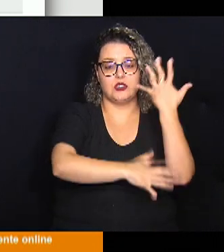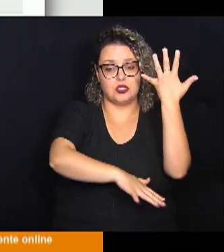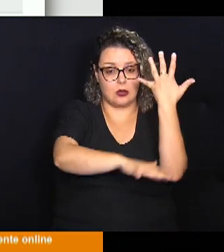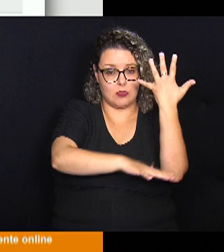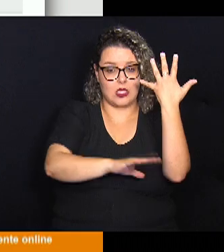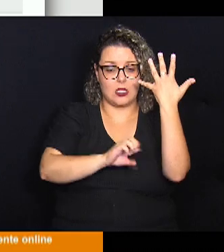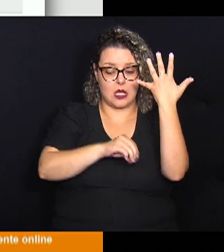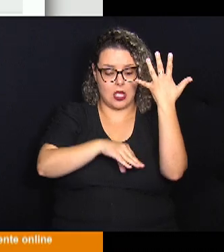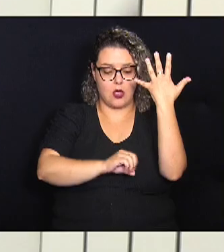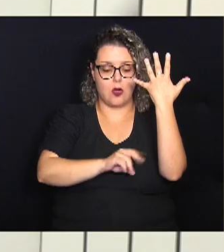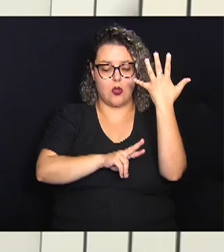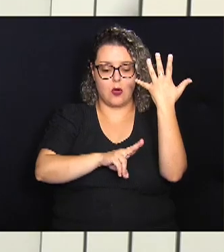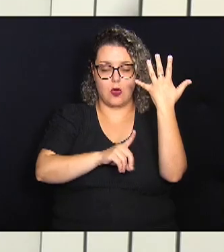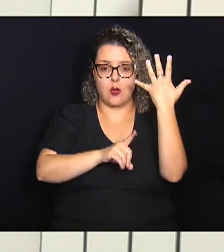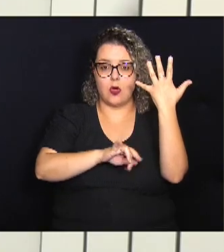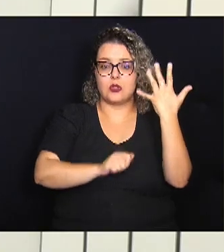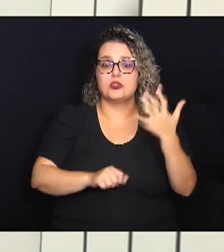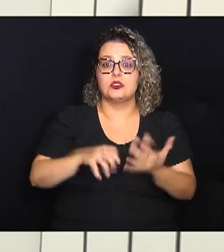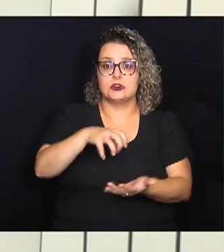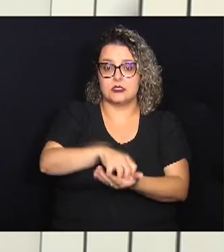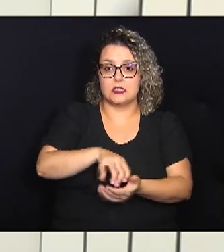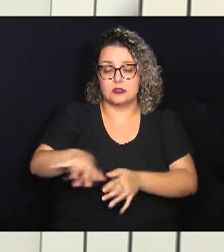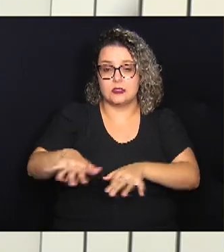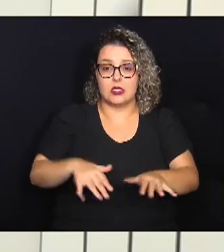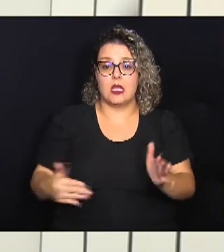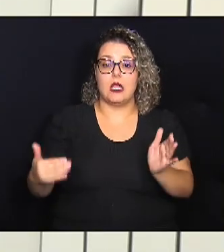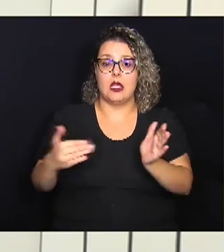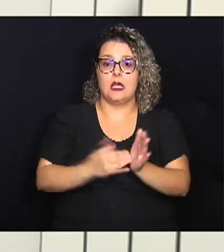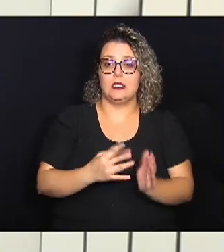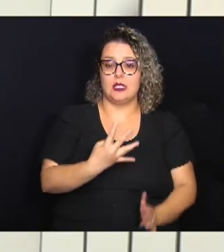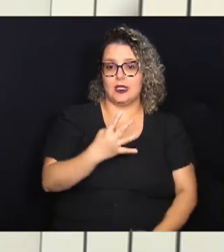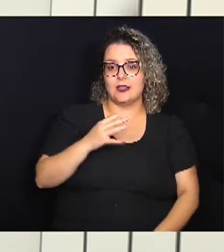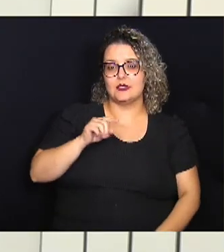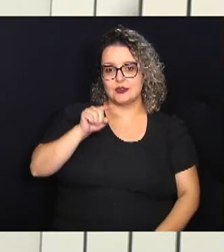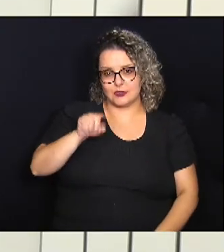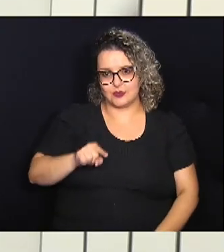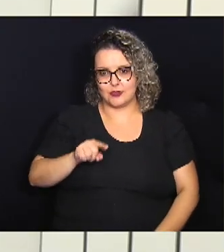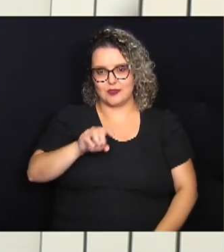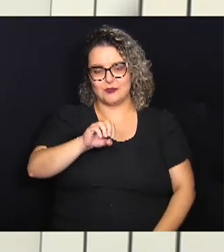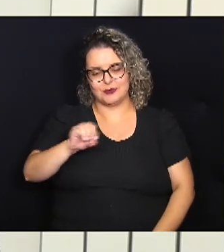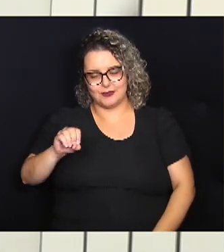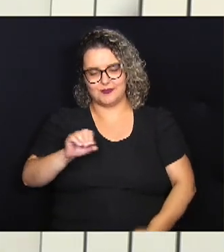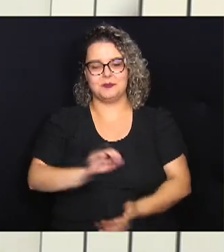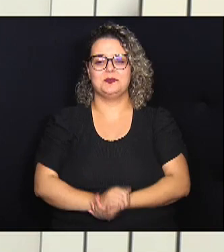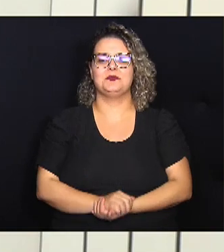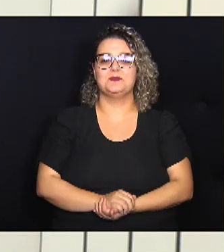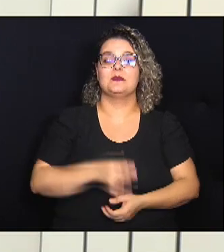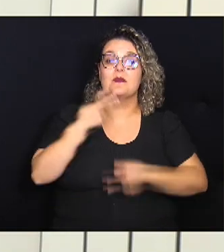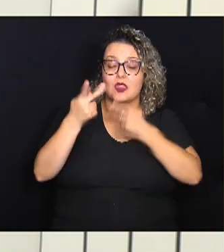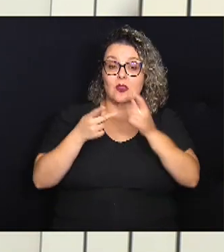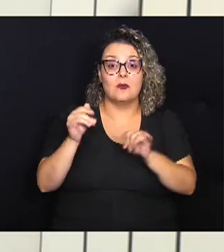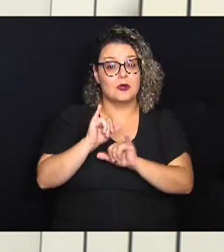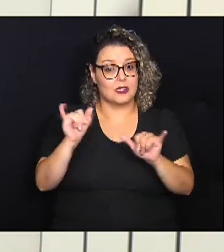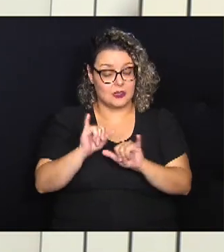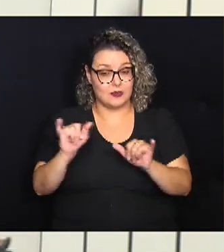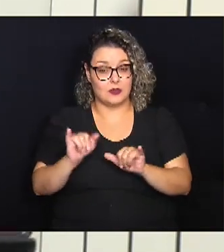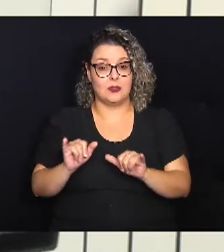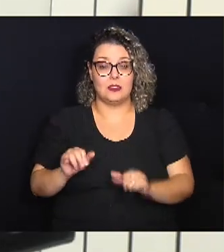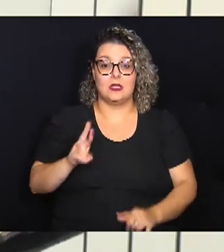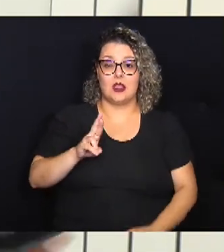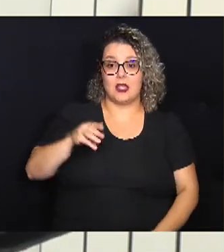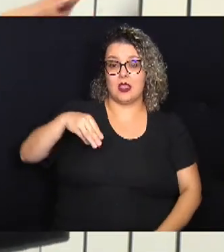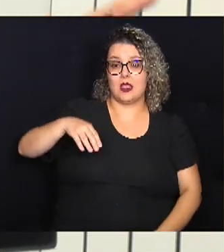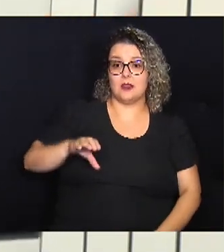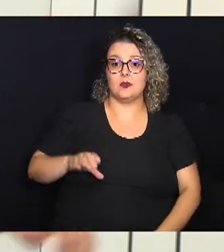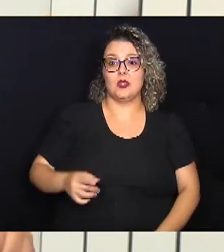atendimento nessas unidades descentralizadas é até às 4 horas da tarde. Vamos falar das notícias da metrópole? Olha